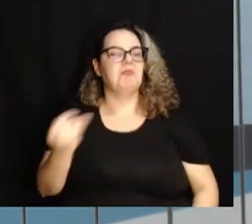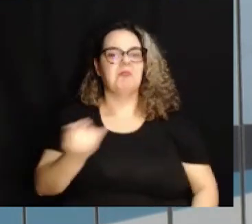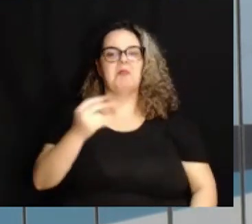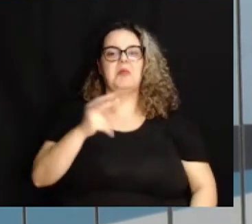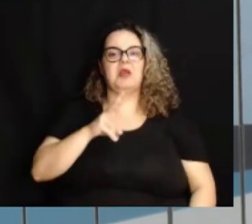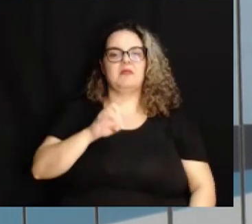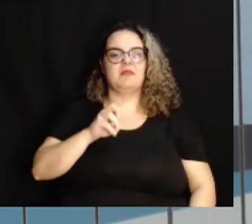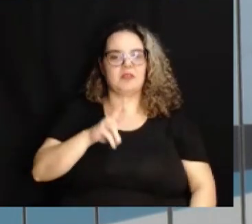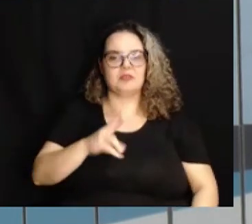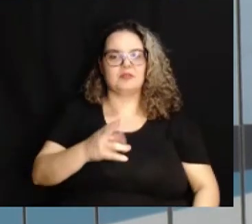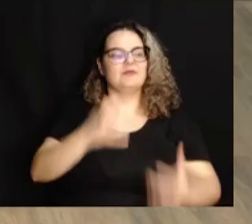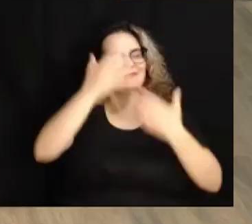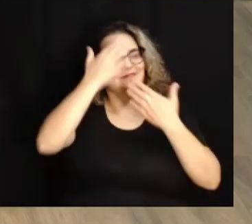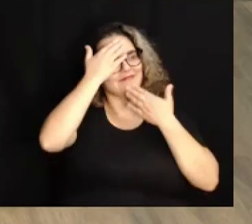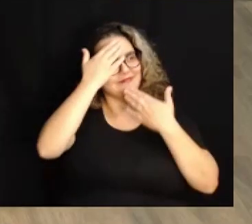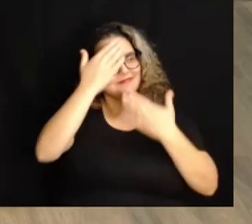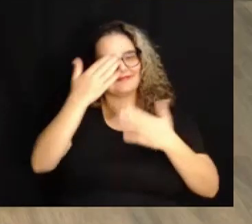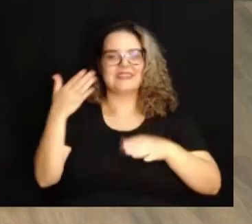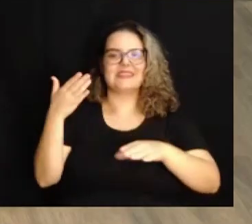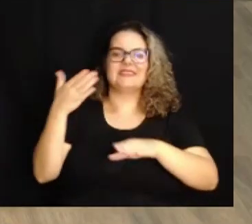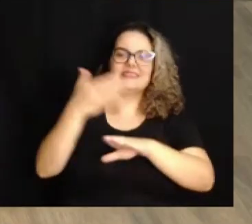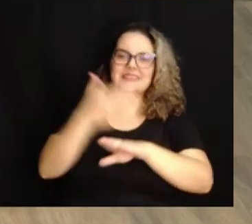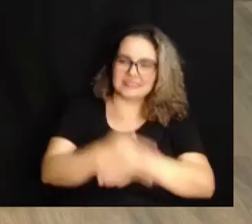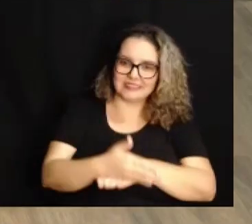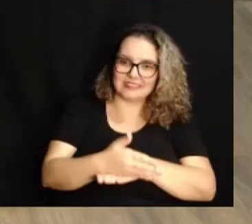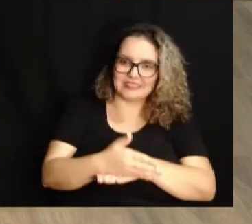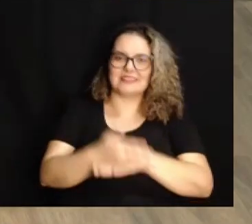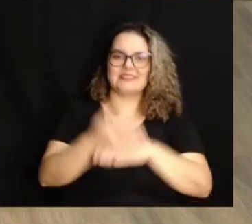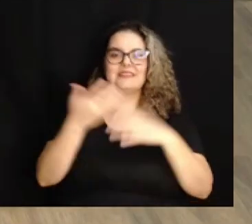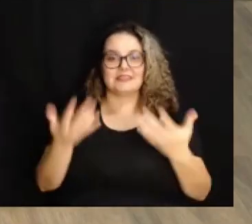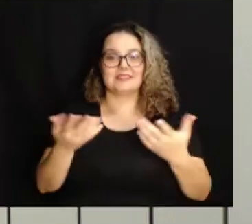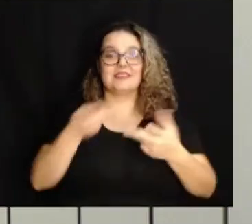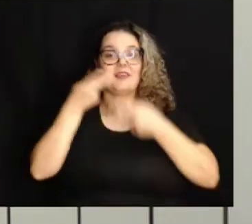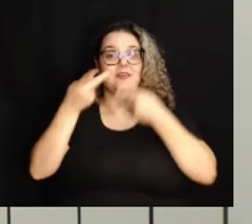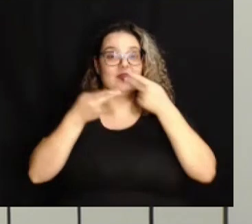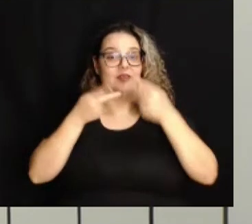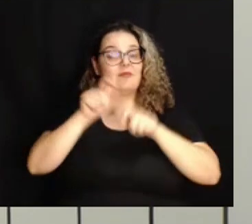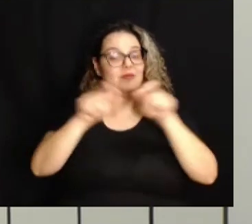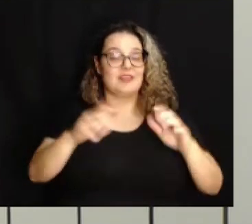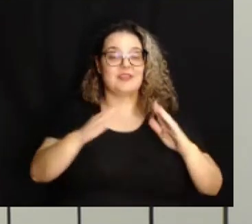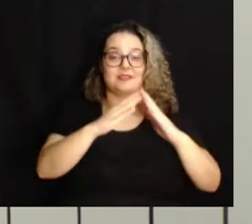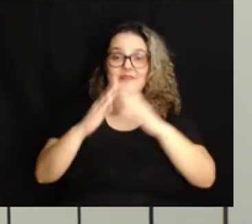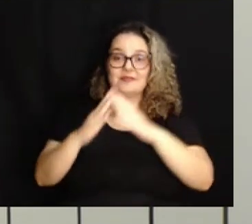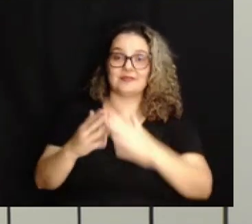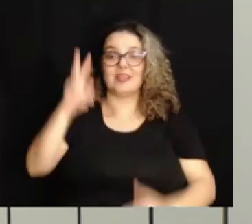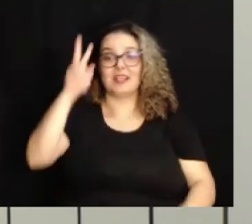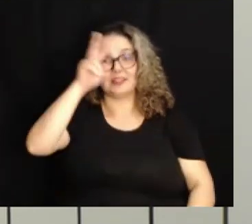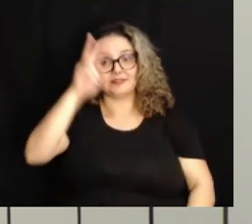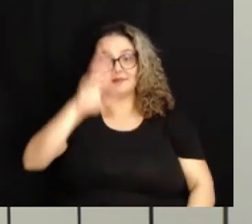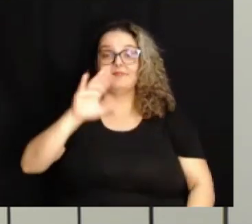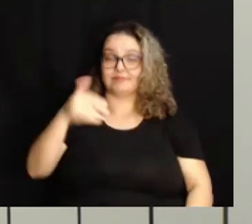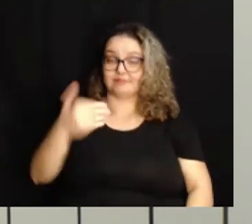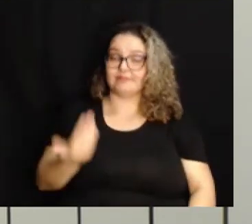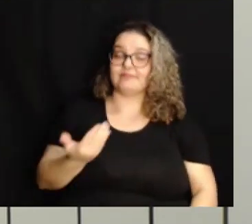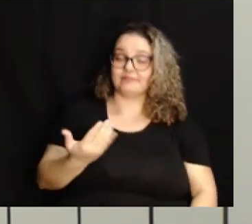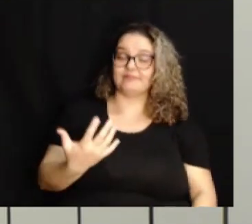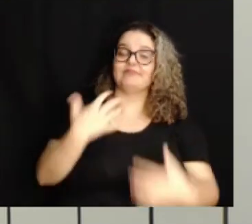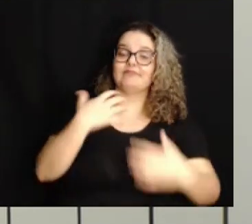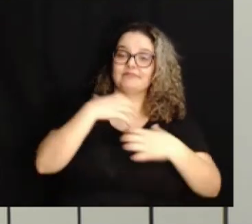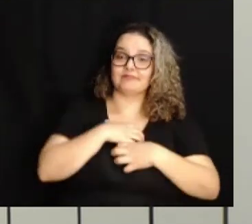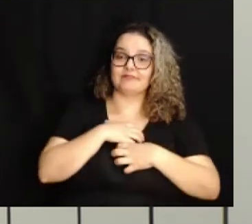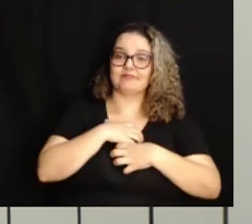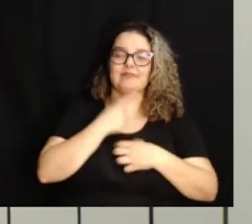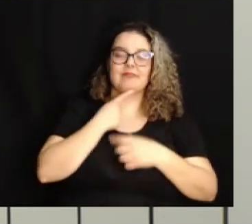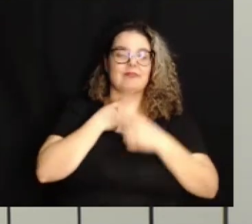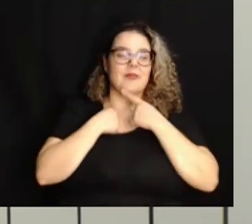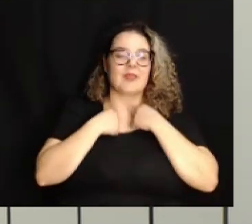a sua participação, né? Quero falar para o pessoal de casa para lembrar que quando você sentir aí uma vontade imensa de desistir,